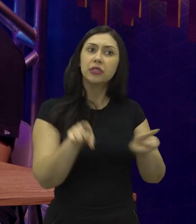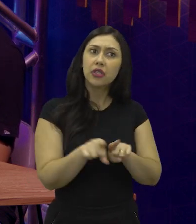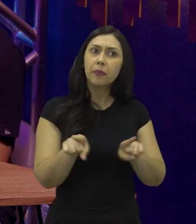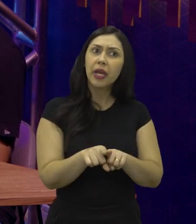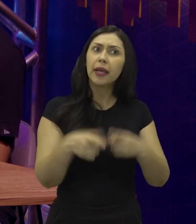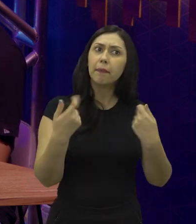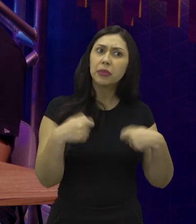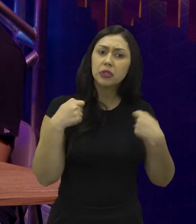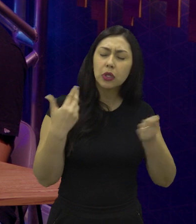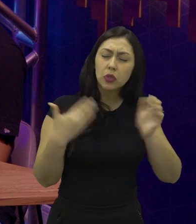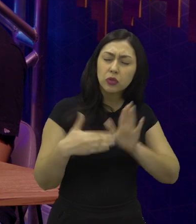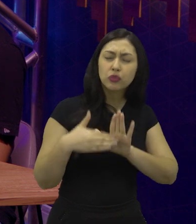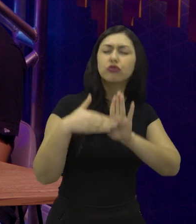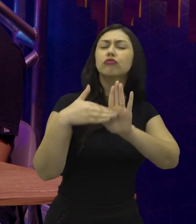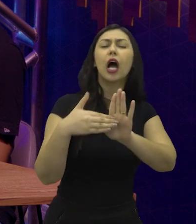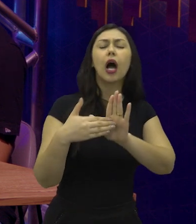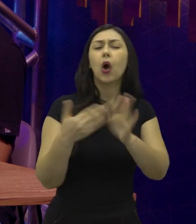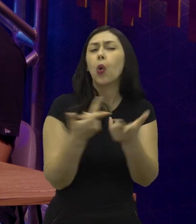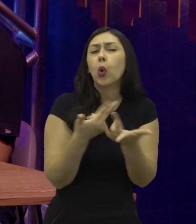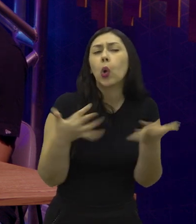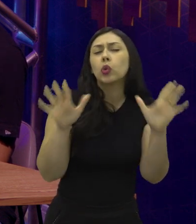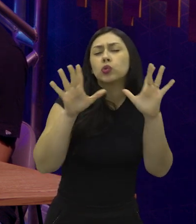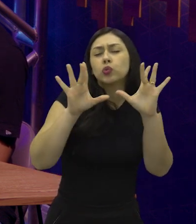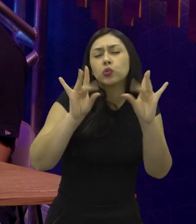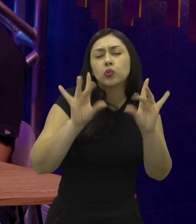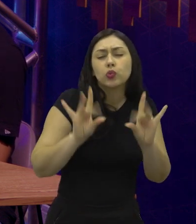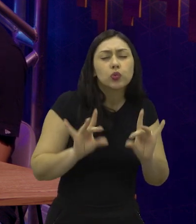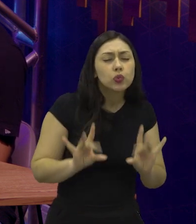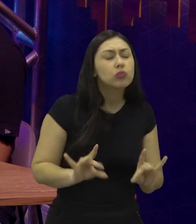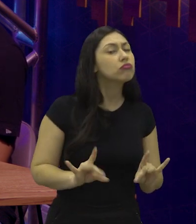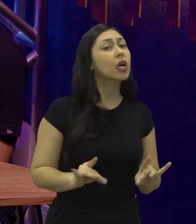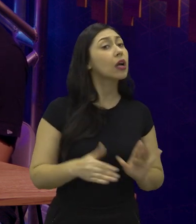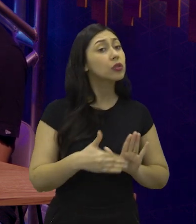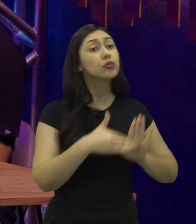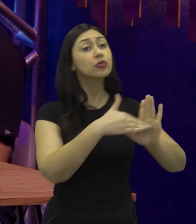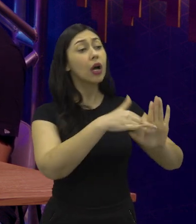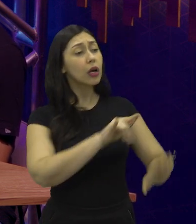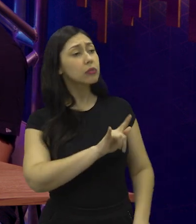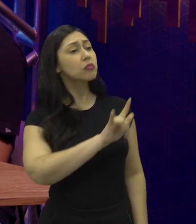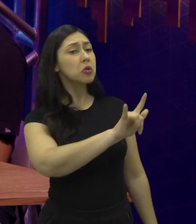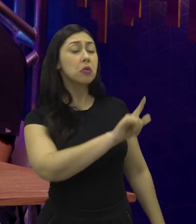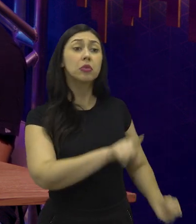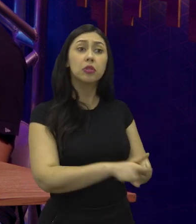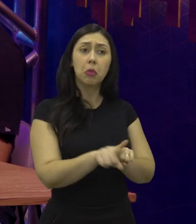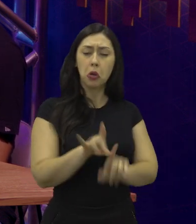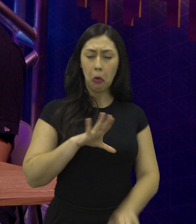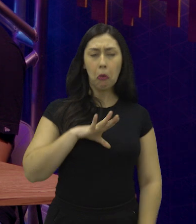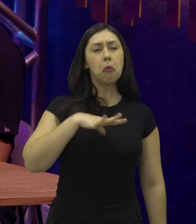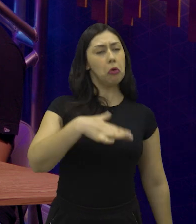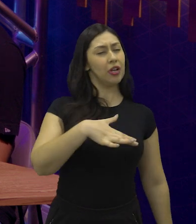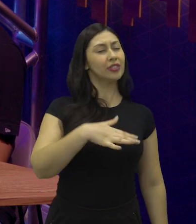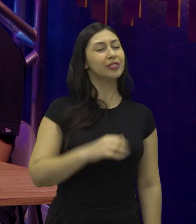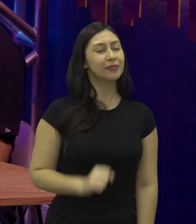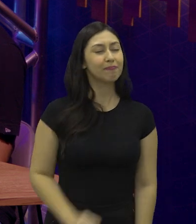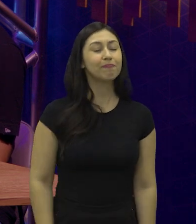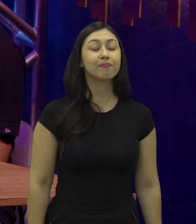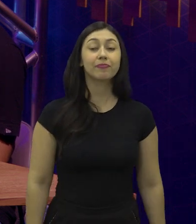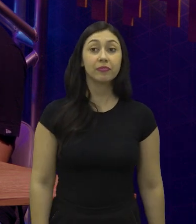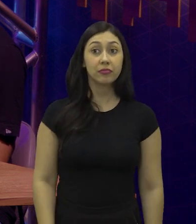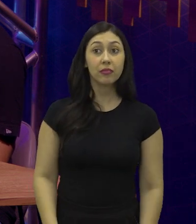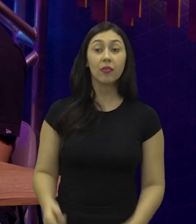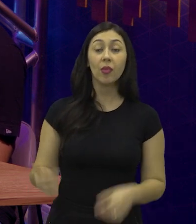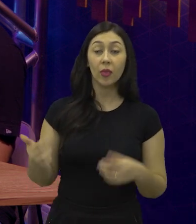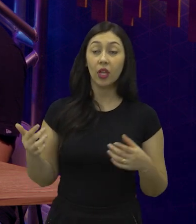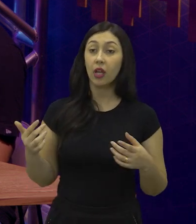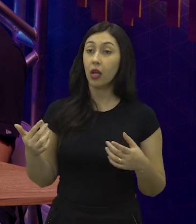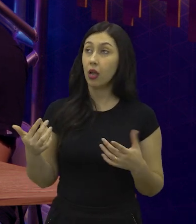né, fazer o que é melhor para o seu amigo, para a pessoa que você ama, ter a coragem, né? Então, acho isso muito simbólico. E